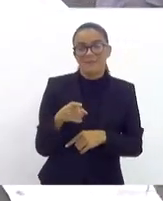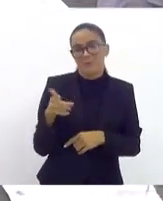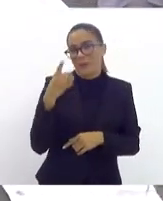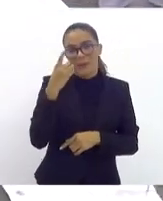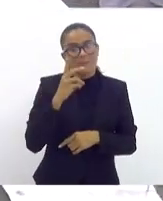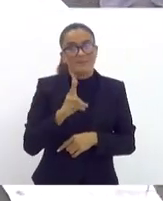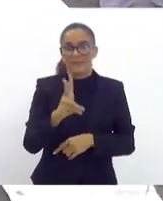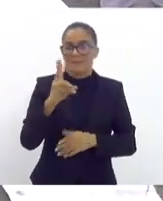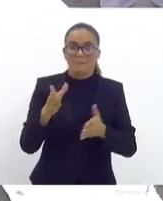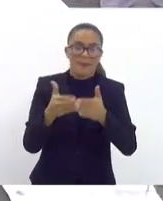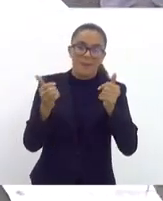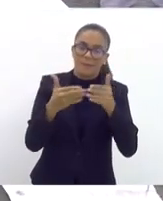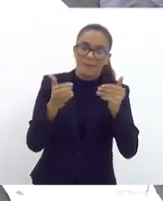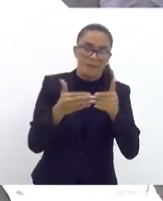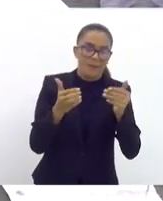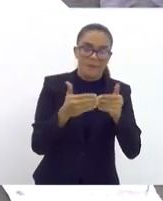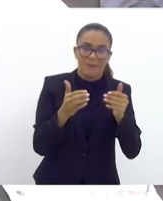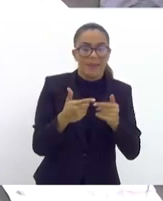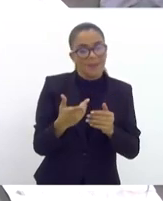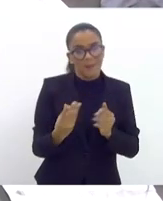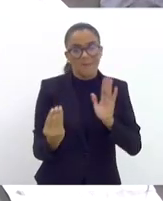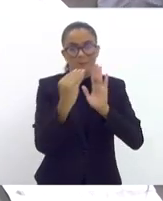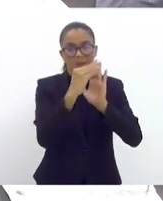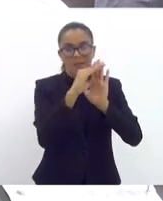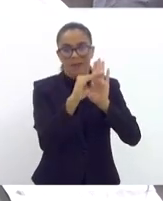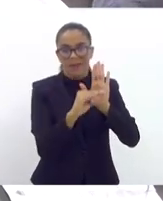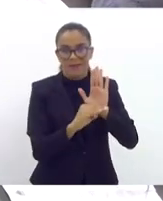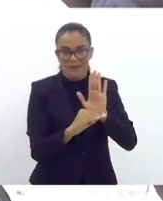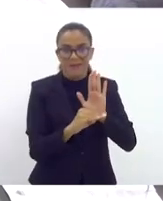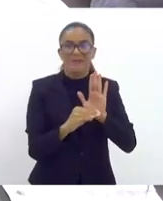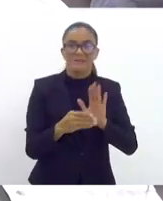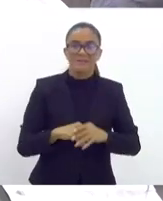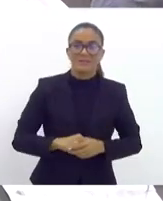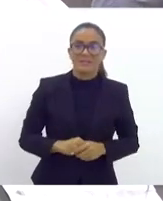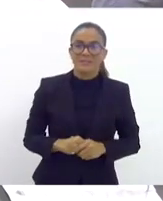o pedido é esse presidente botar em Pauta projeto